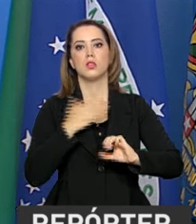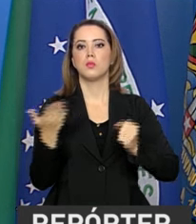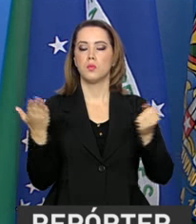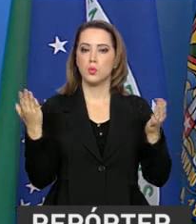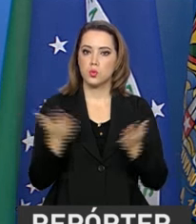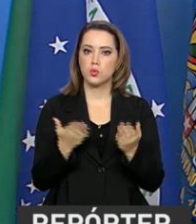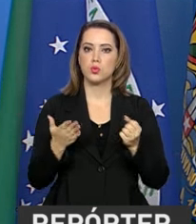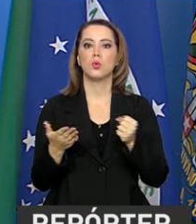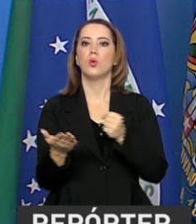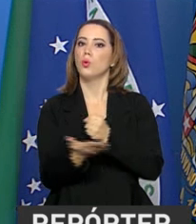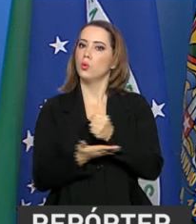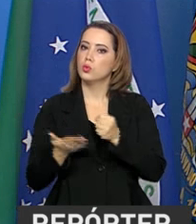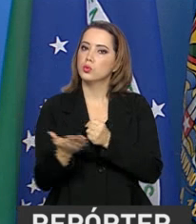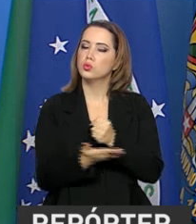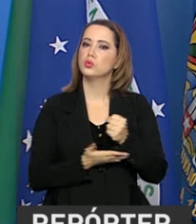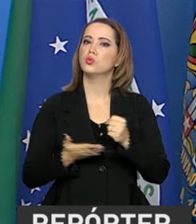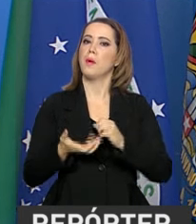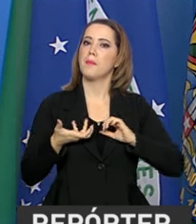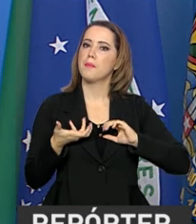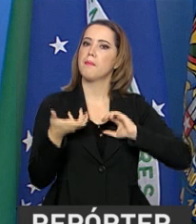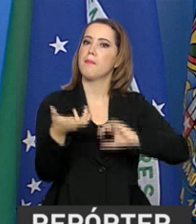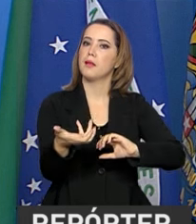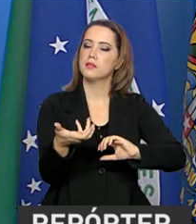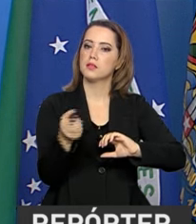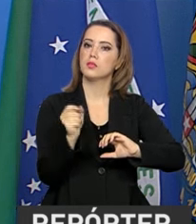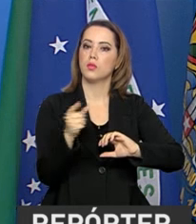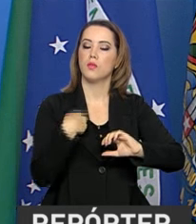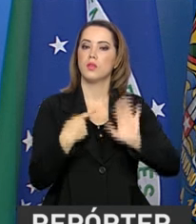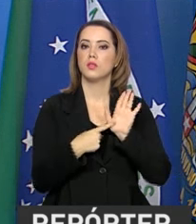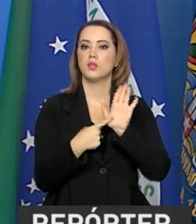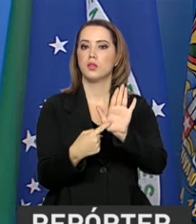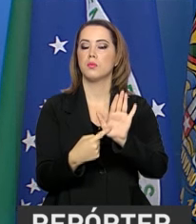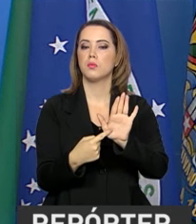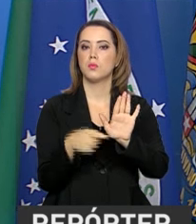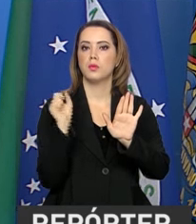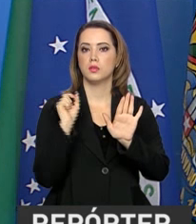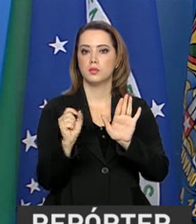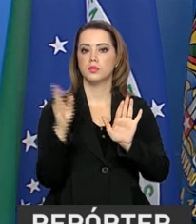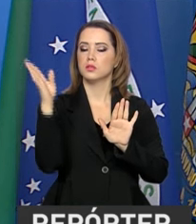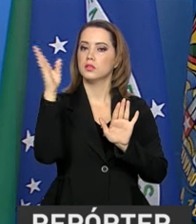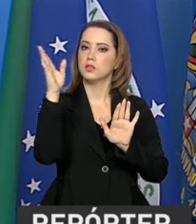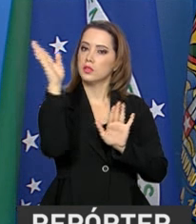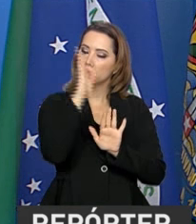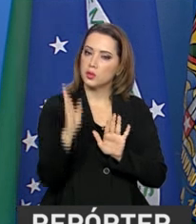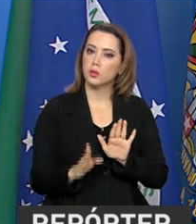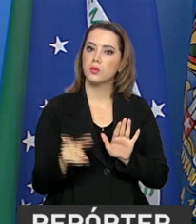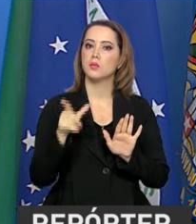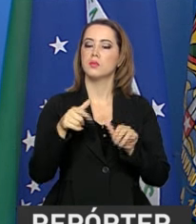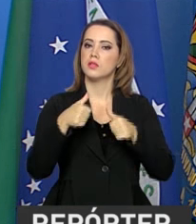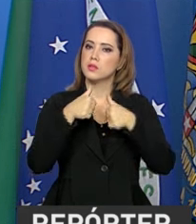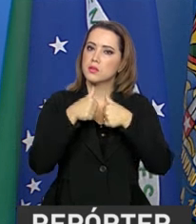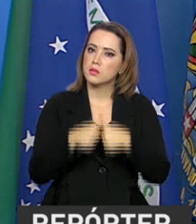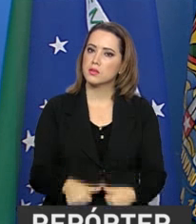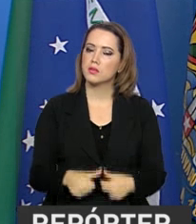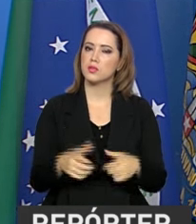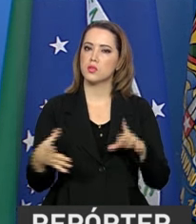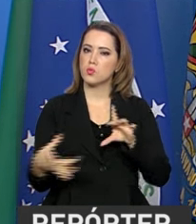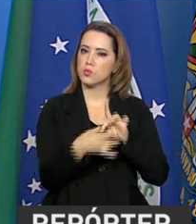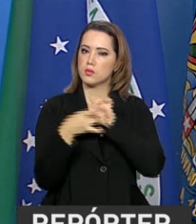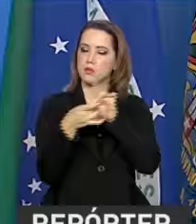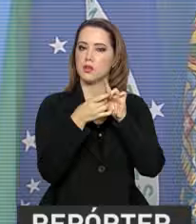parlamentar que revela que o país está em harmonia ao governar em executivo